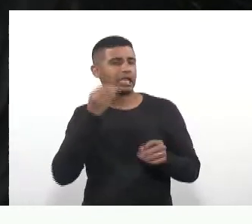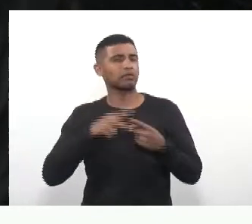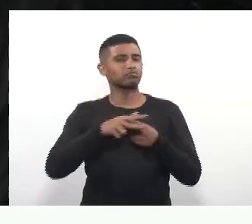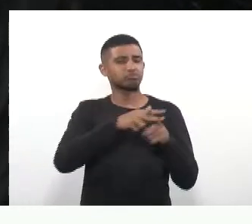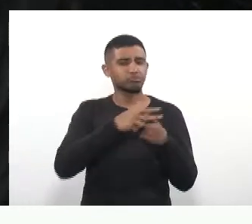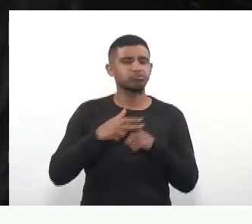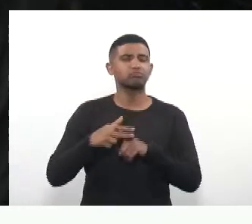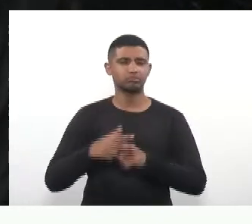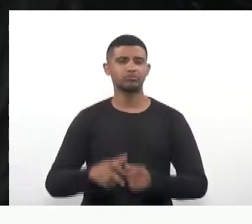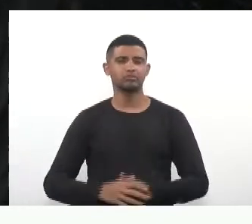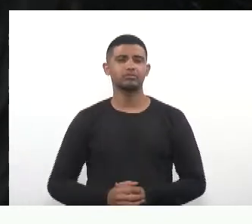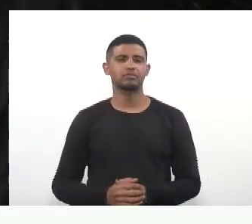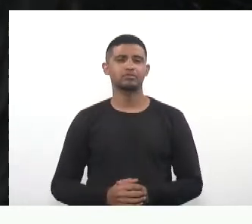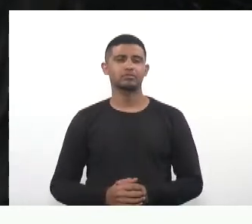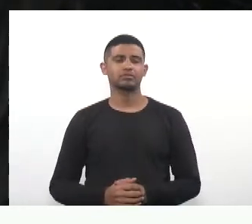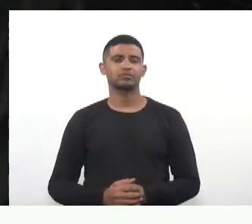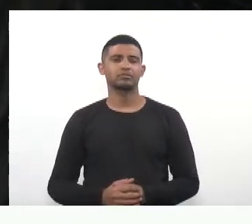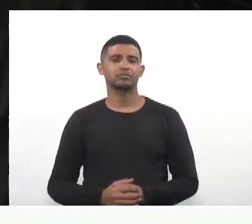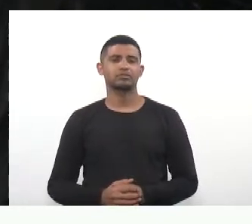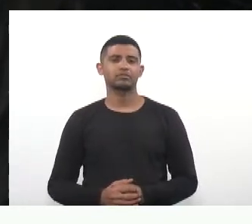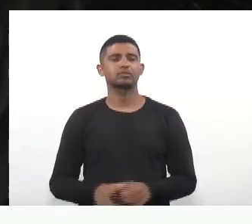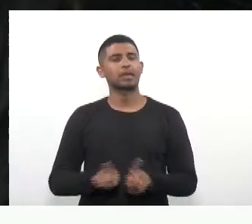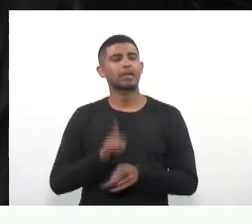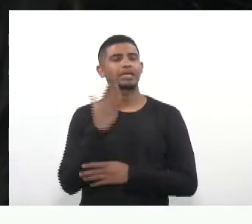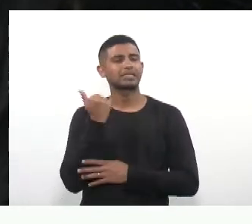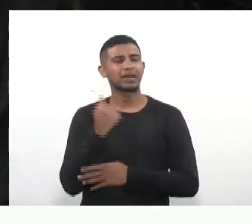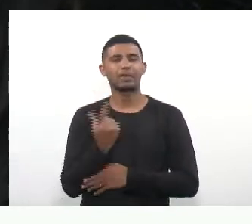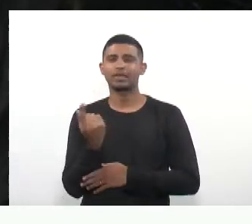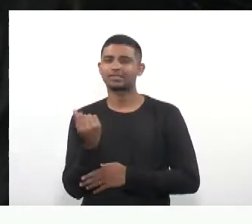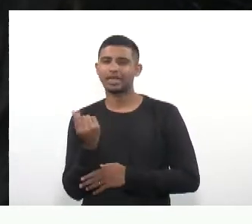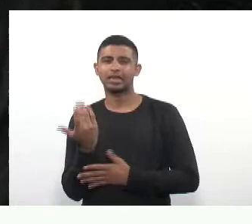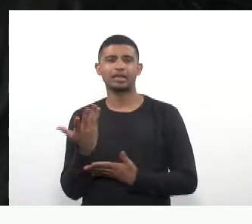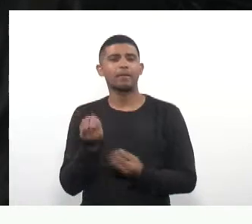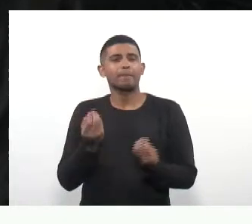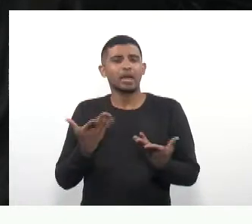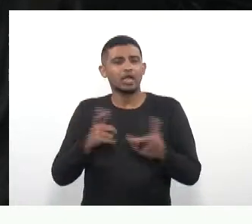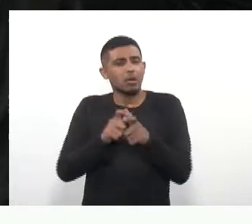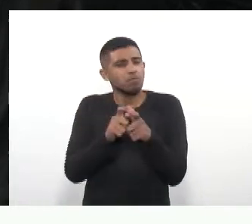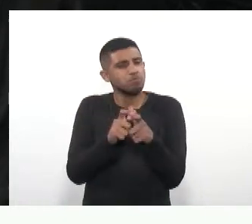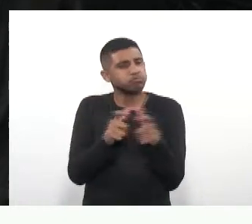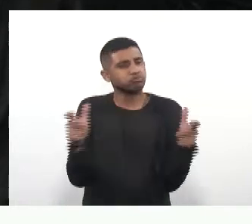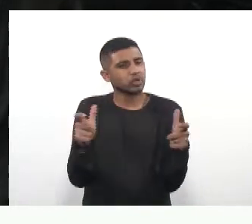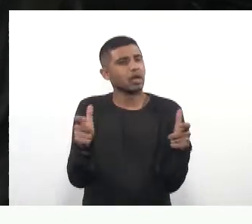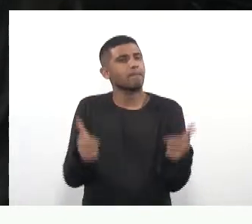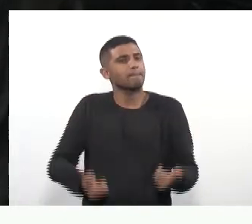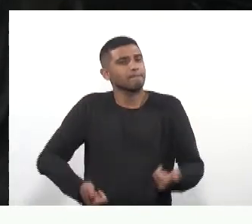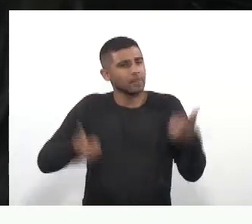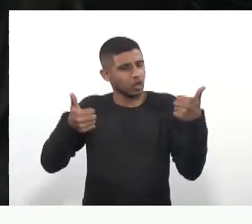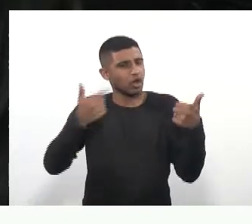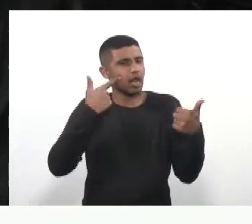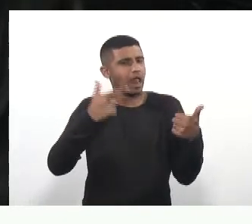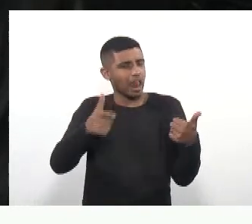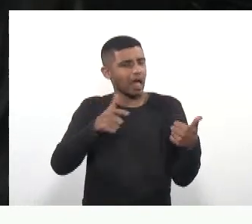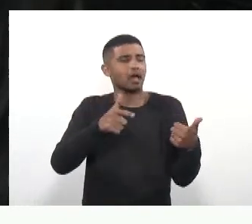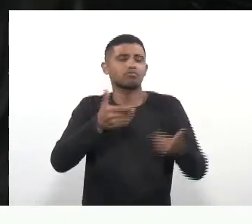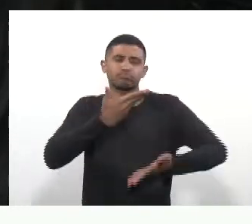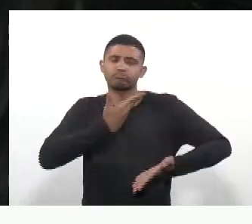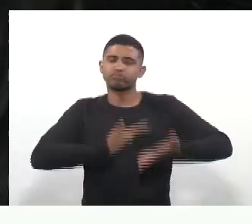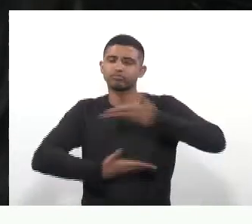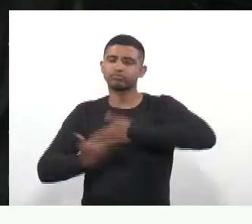também em curso dessa tarifa para ampliar a capacidade contributiva